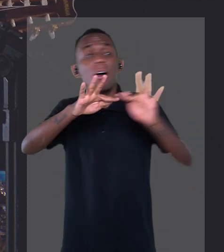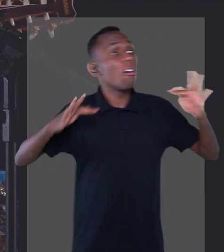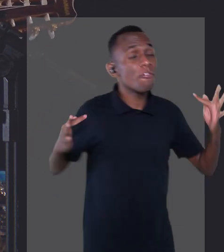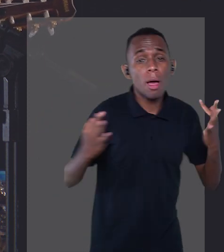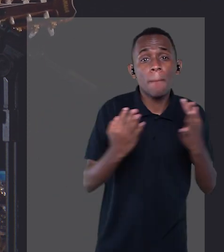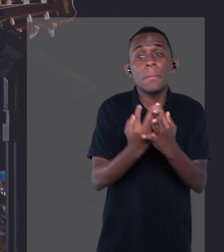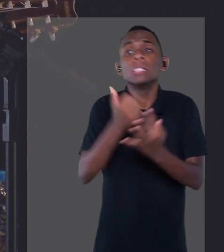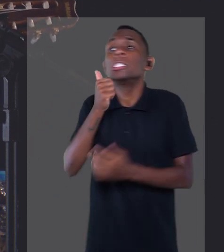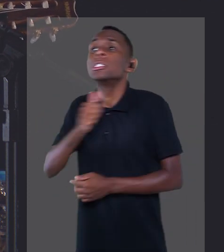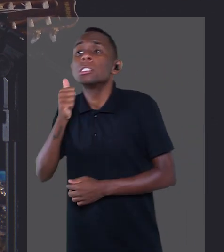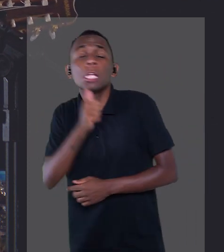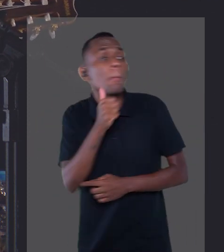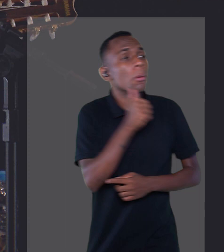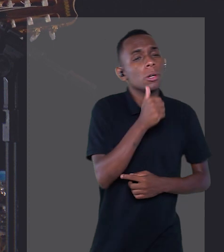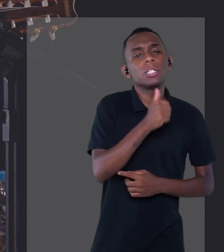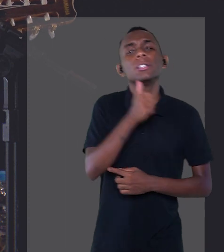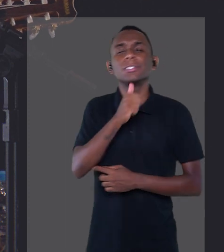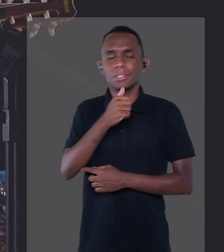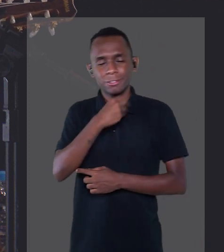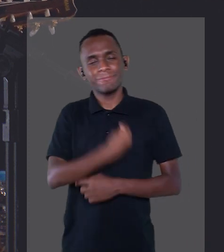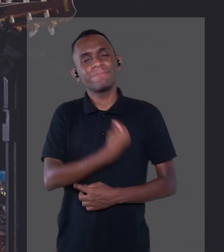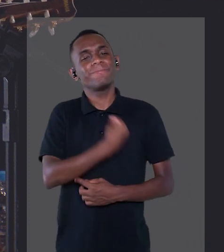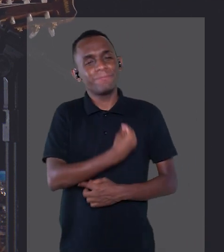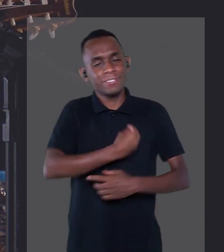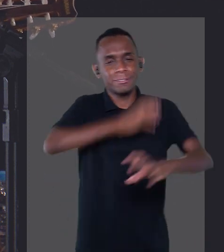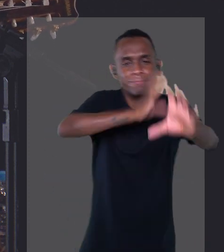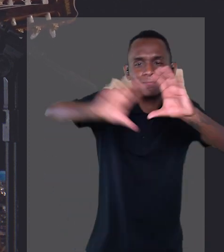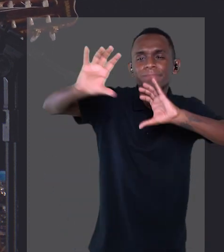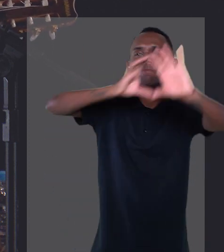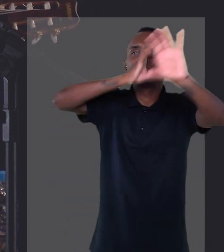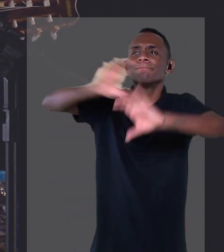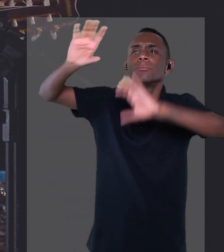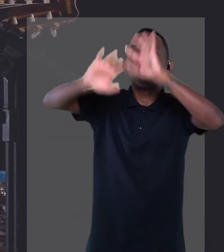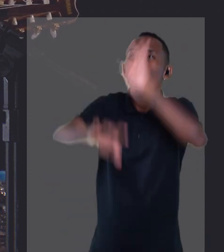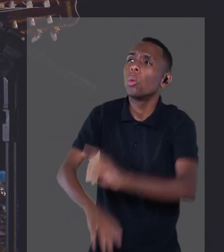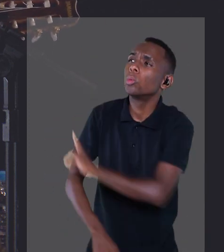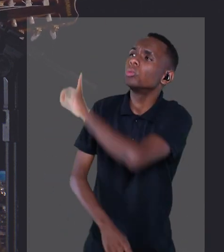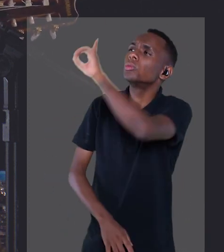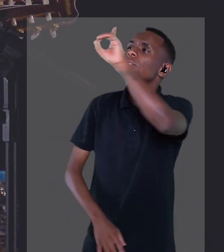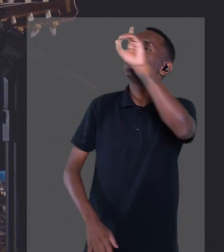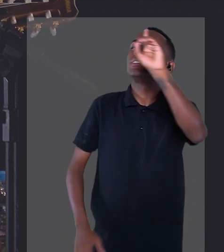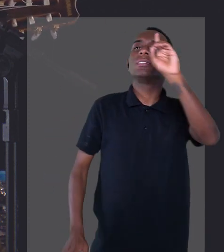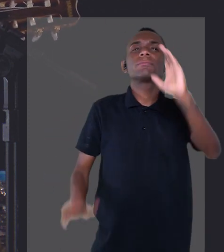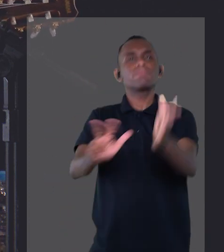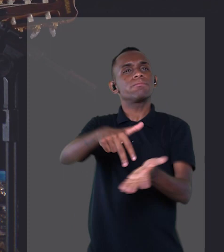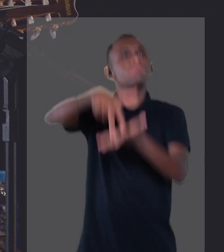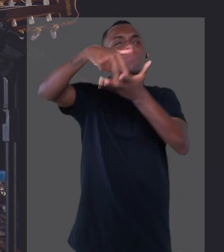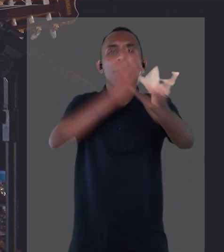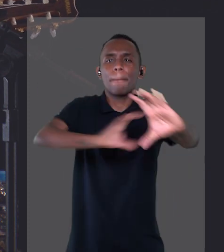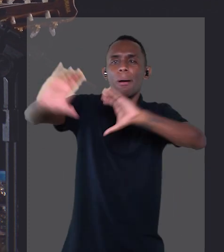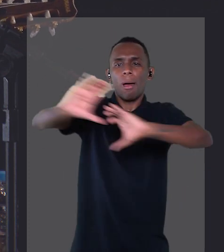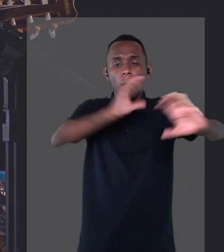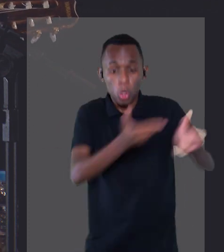suas moças esquivas, tão vivas, e as canções que um dia soltei a voz nas estradas